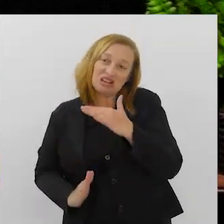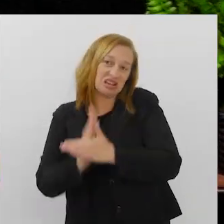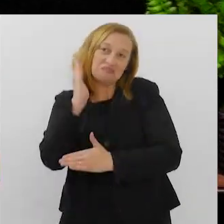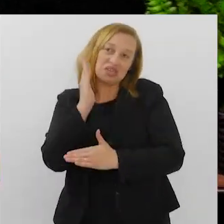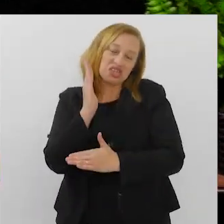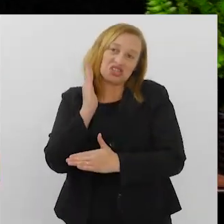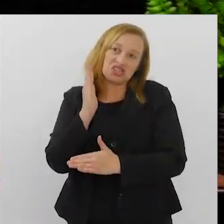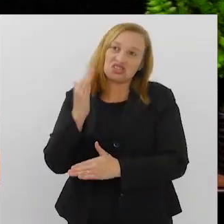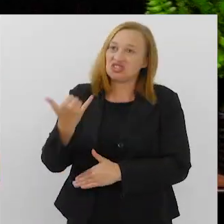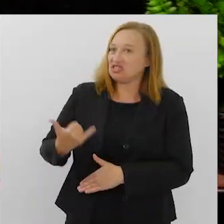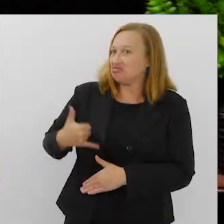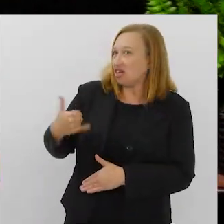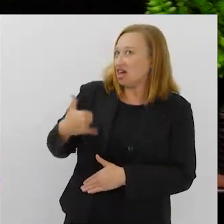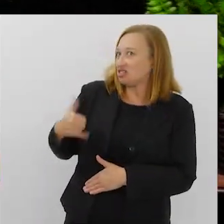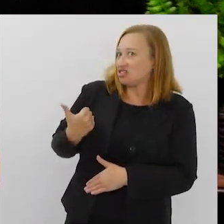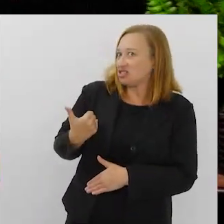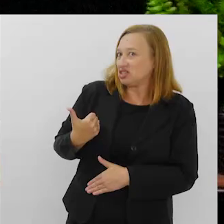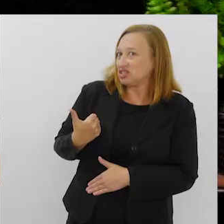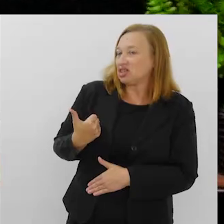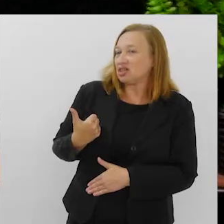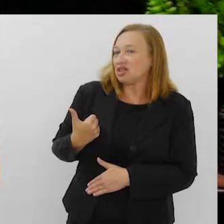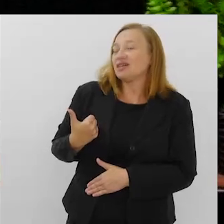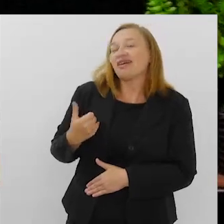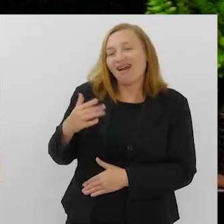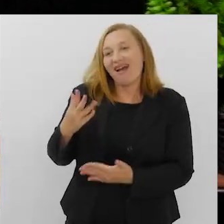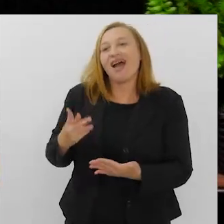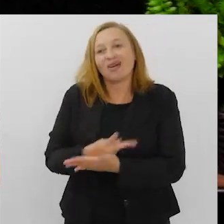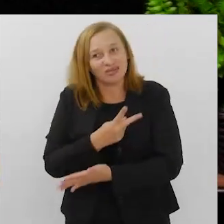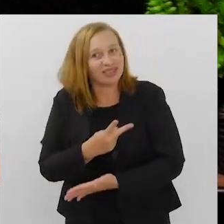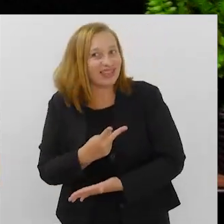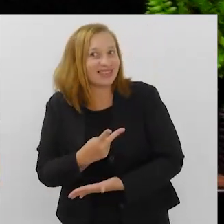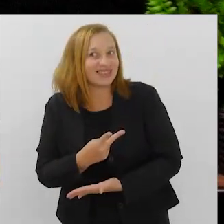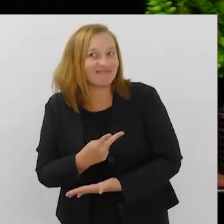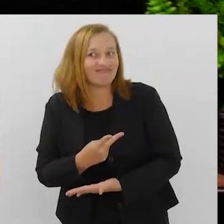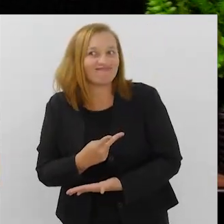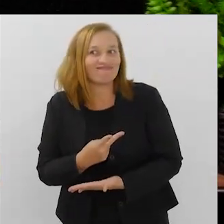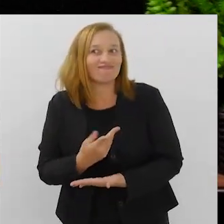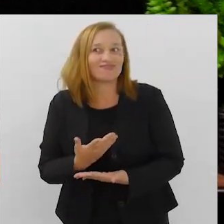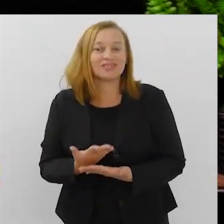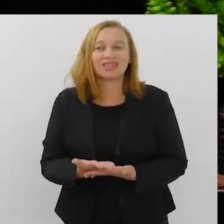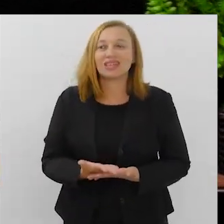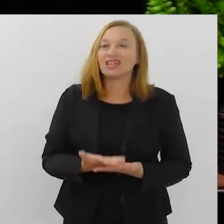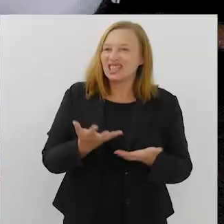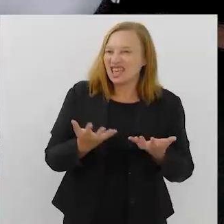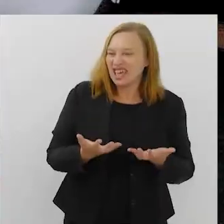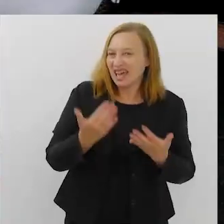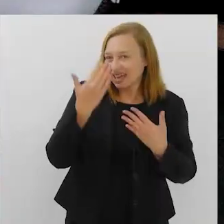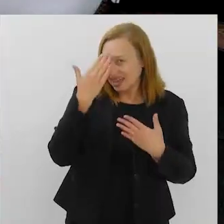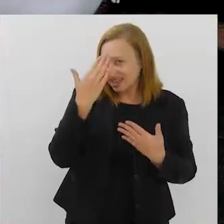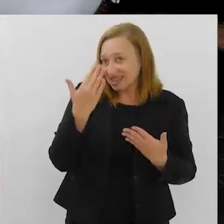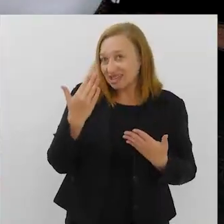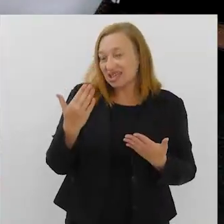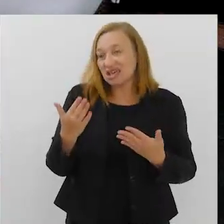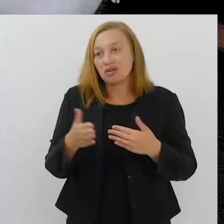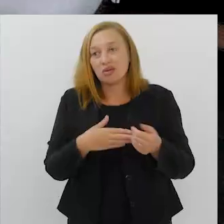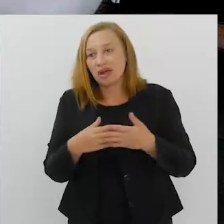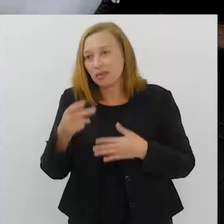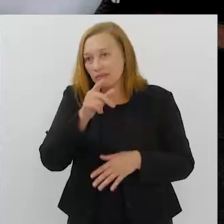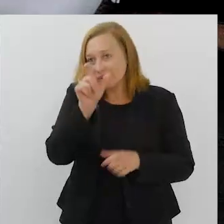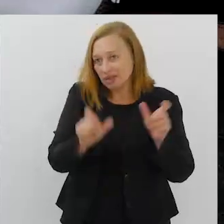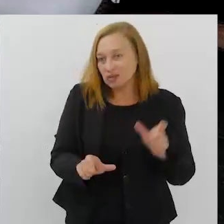tem barreiras, não tem idade, ele simplesmente acontece. Você quer agradecer alguém, deixar